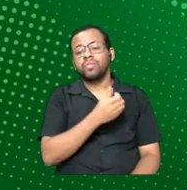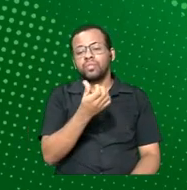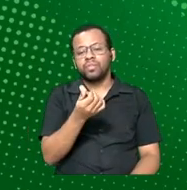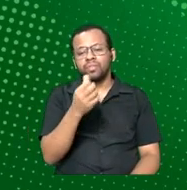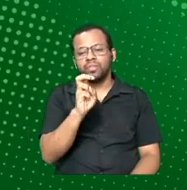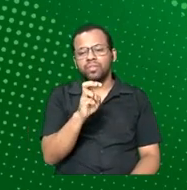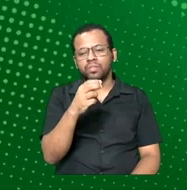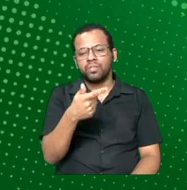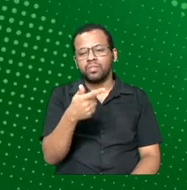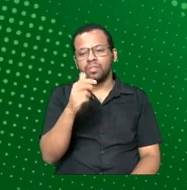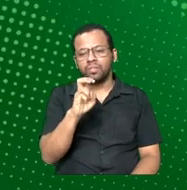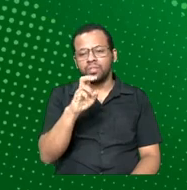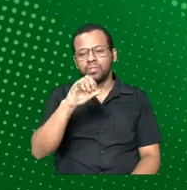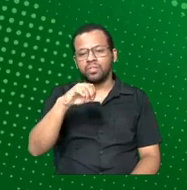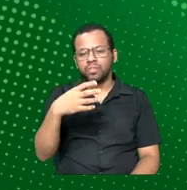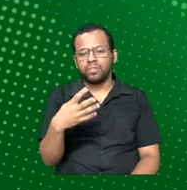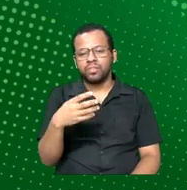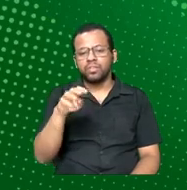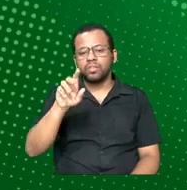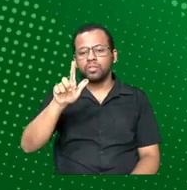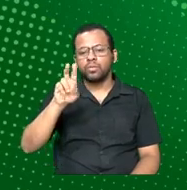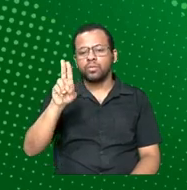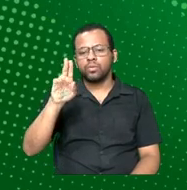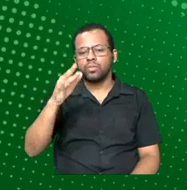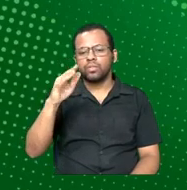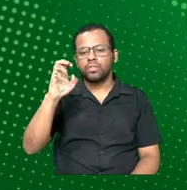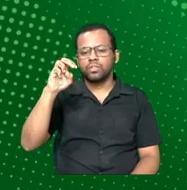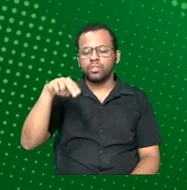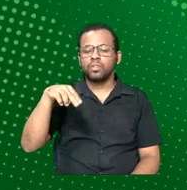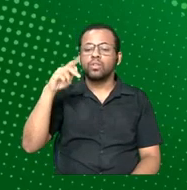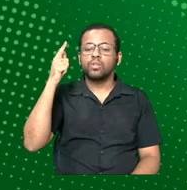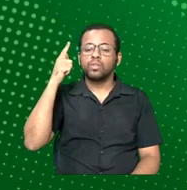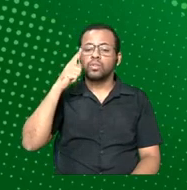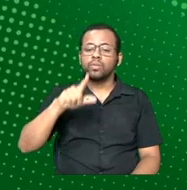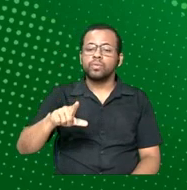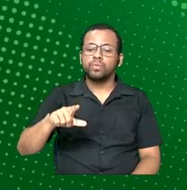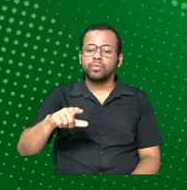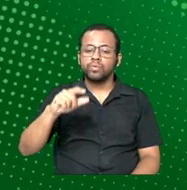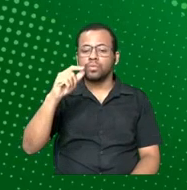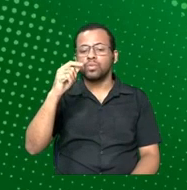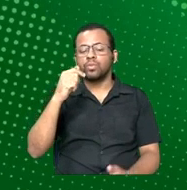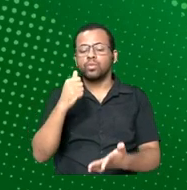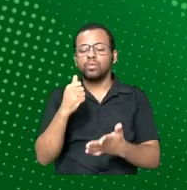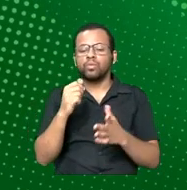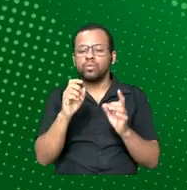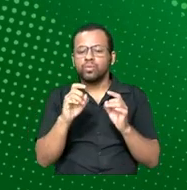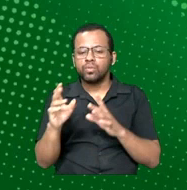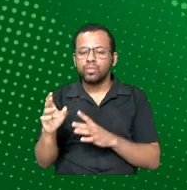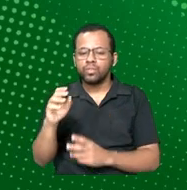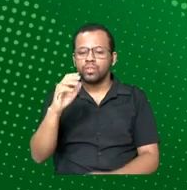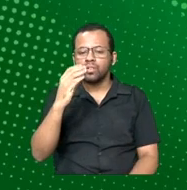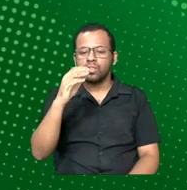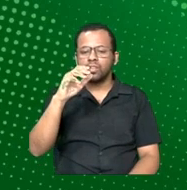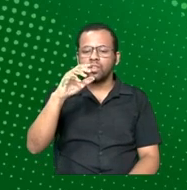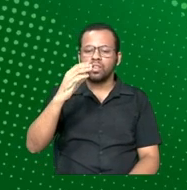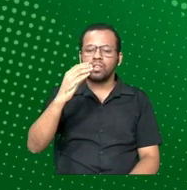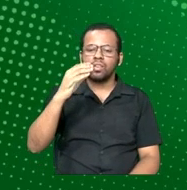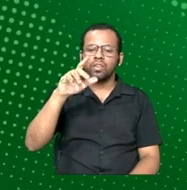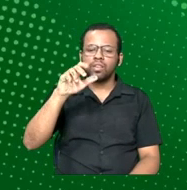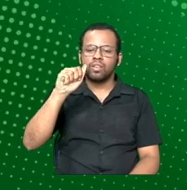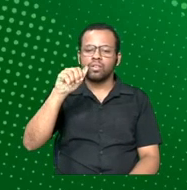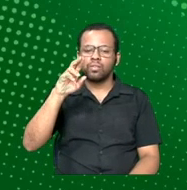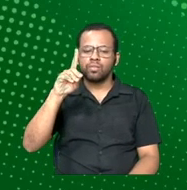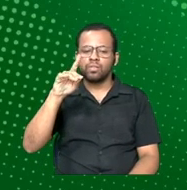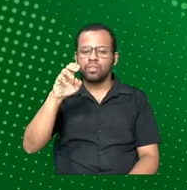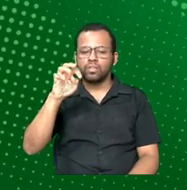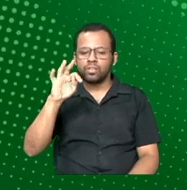652594 Luciene adquiriu aí com Claudete Regional Socorro